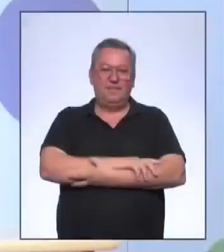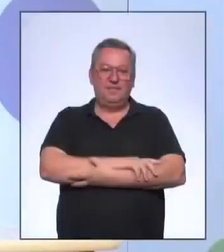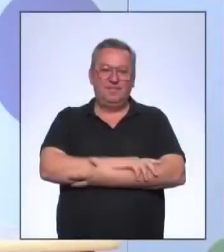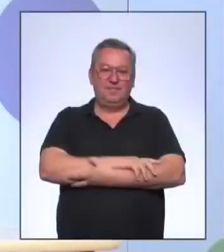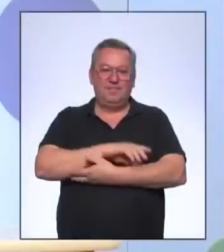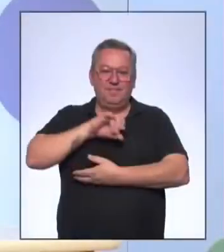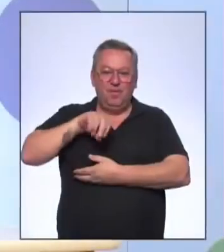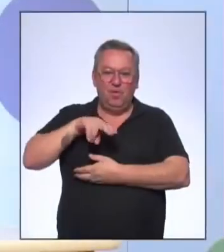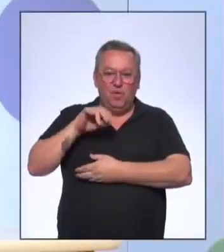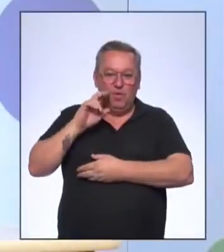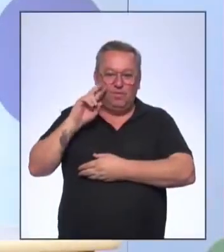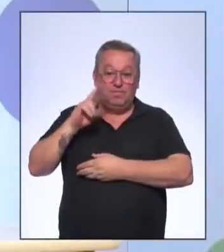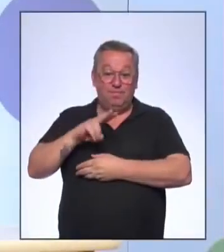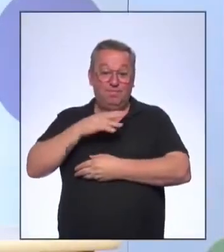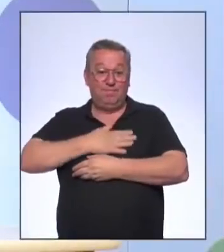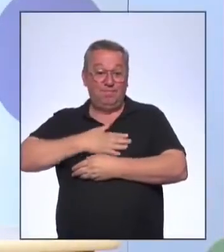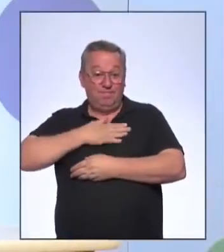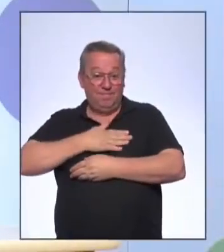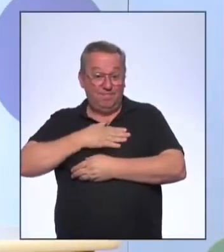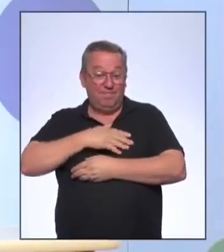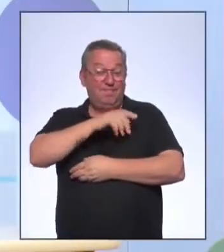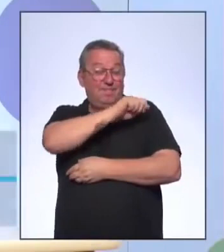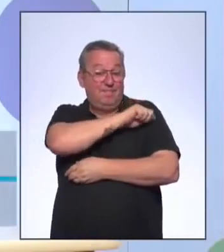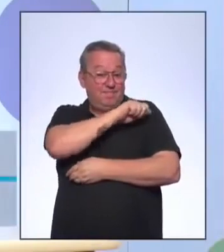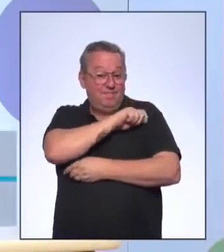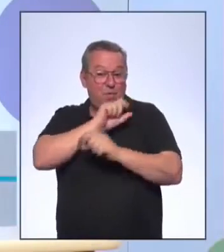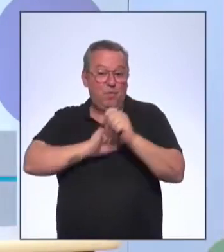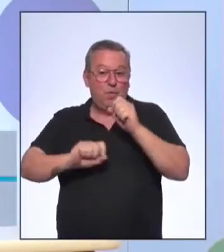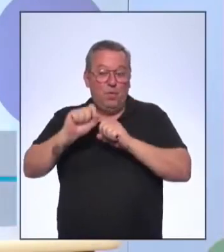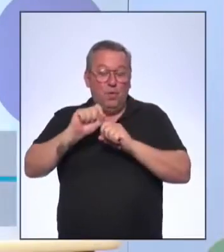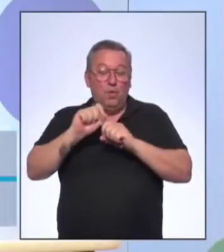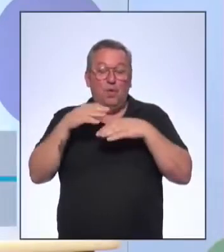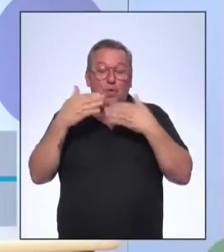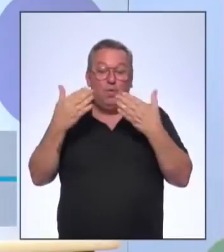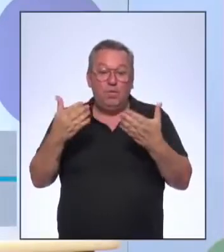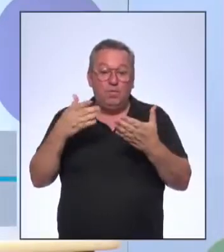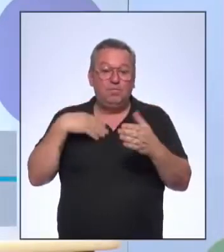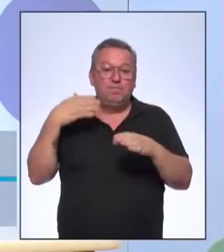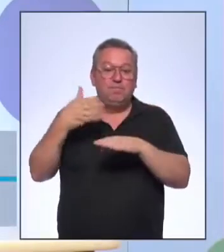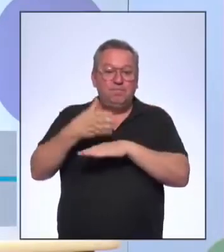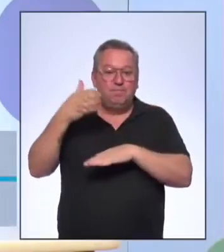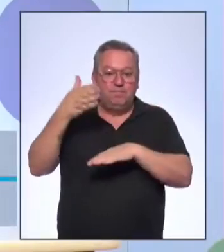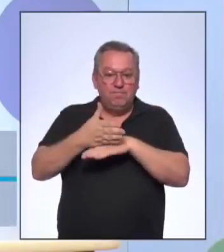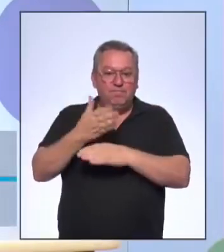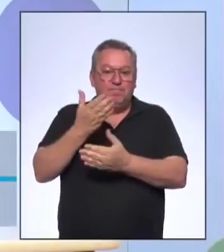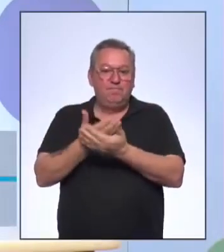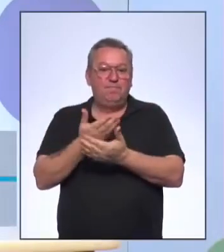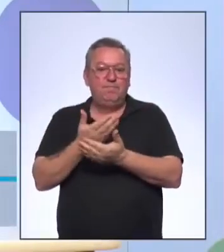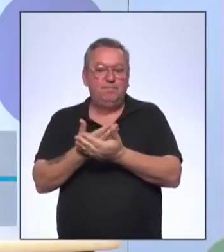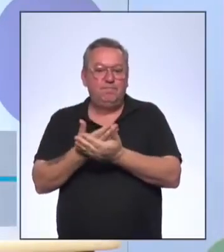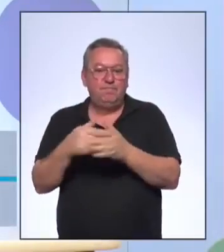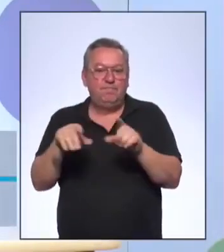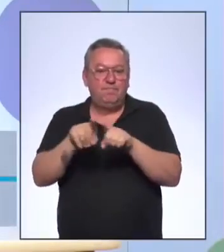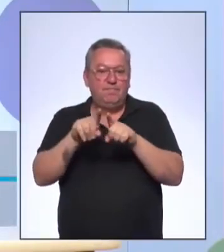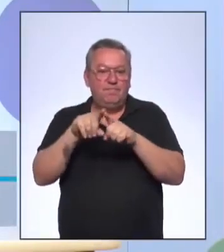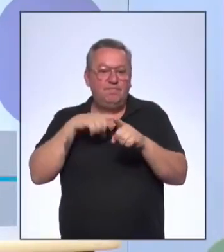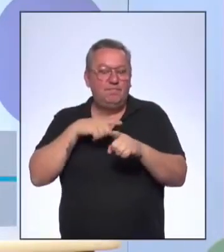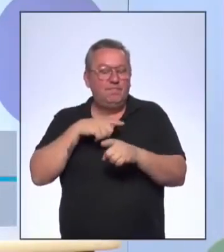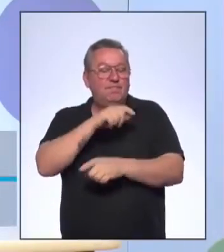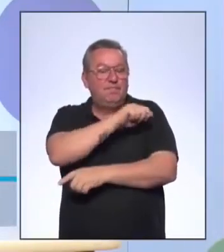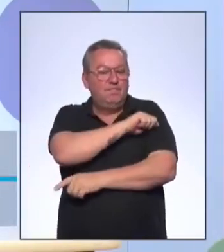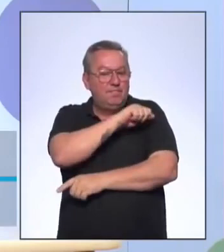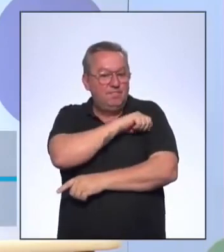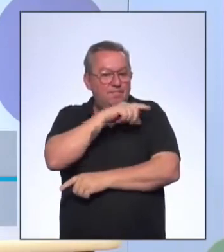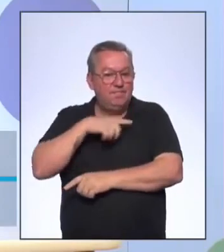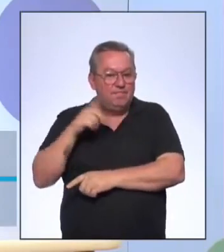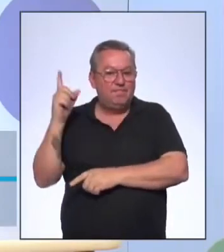Jonas, o que eu adoro nesses alunos do 7º ano é como eles realmente participam da aula. Tem aluno, sim, que ainda está